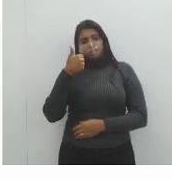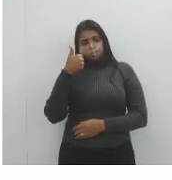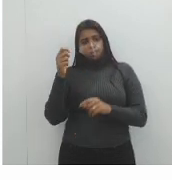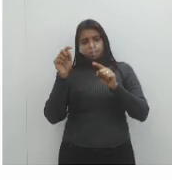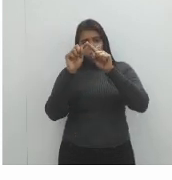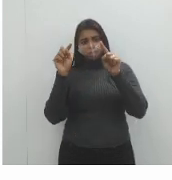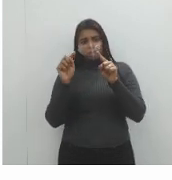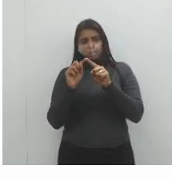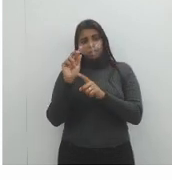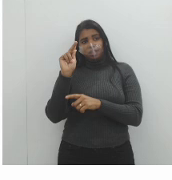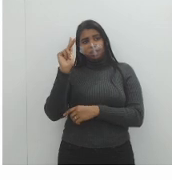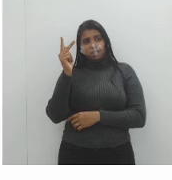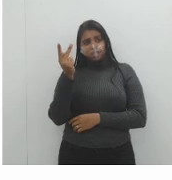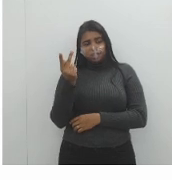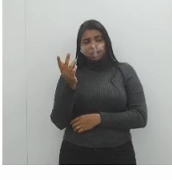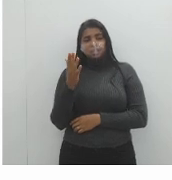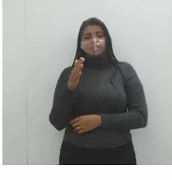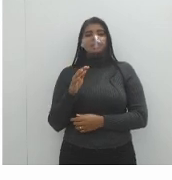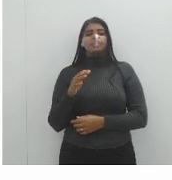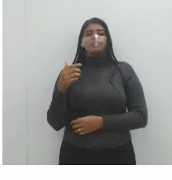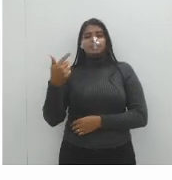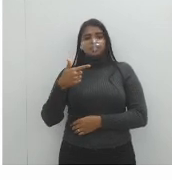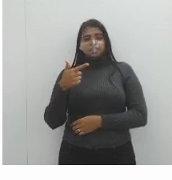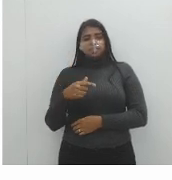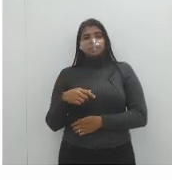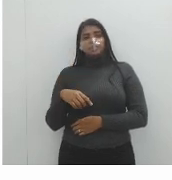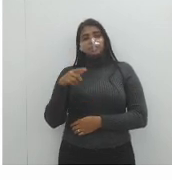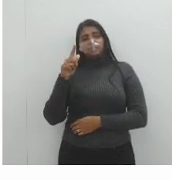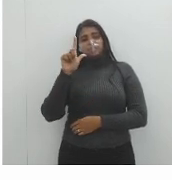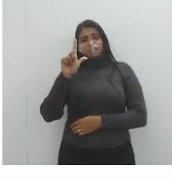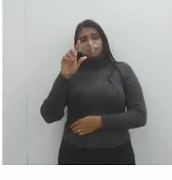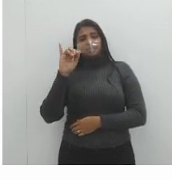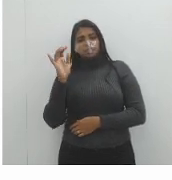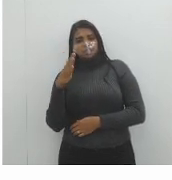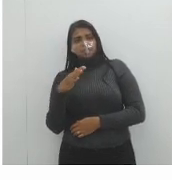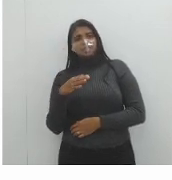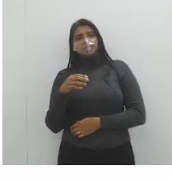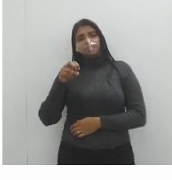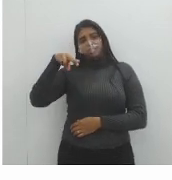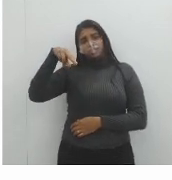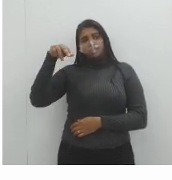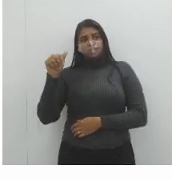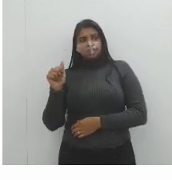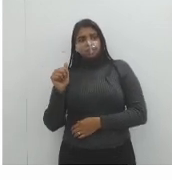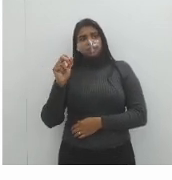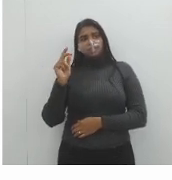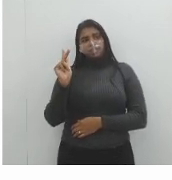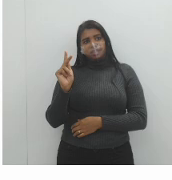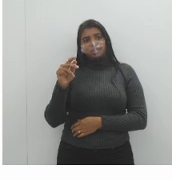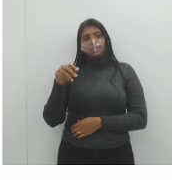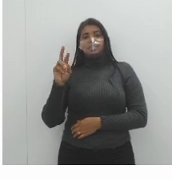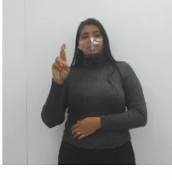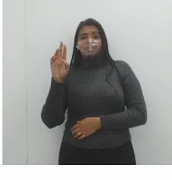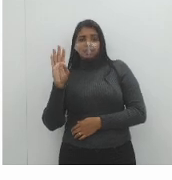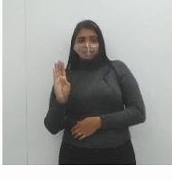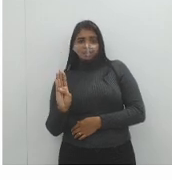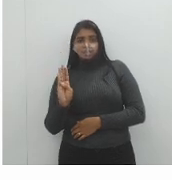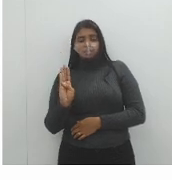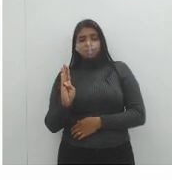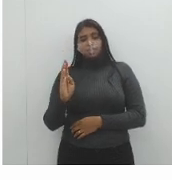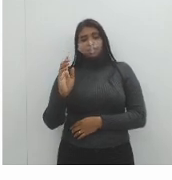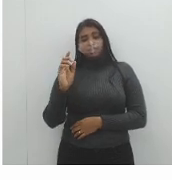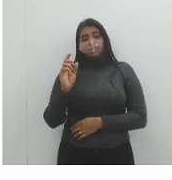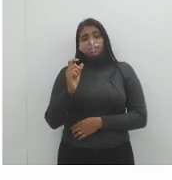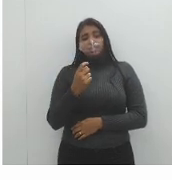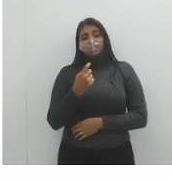quadrado H, no segundo Li, Na, K, Rb. Cada